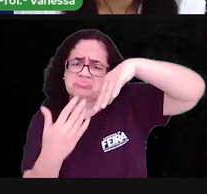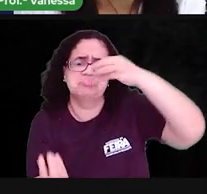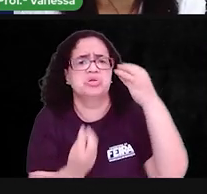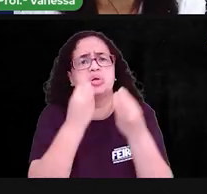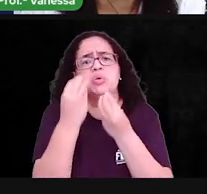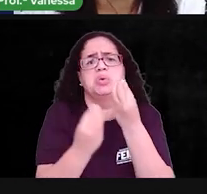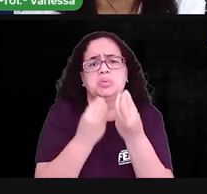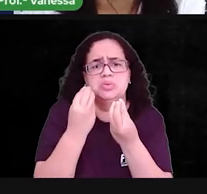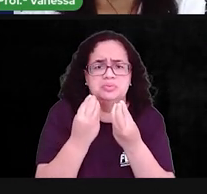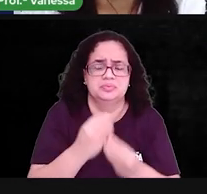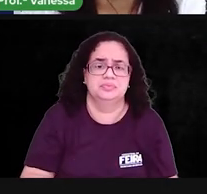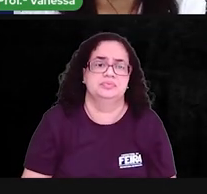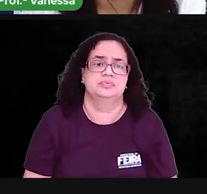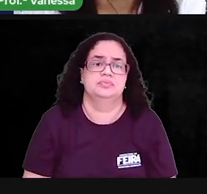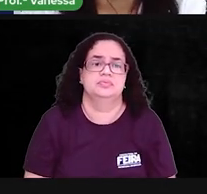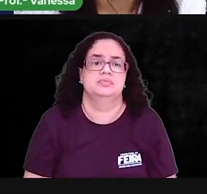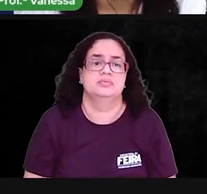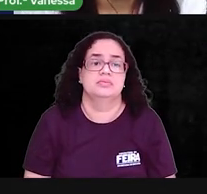funciona